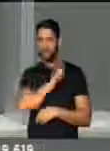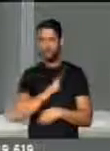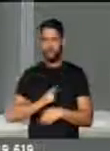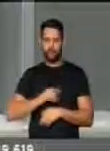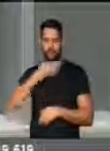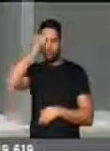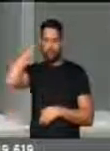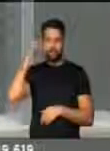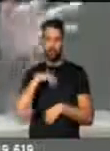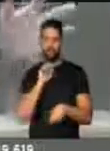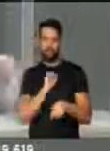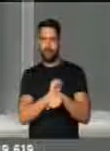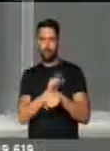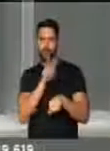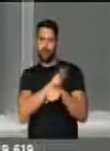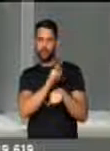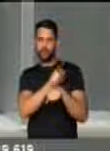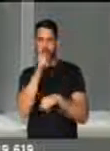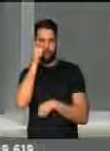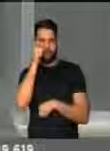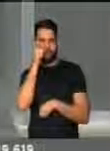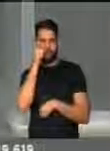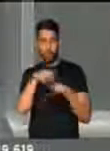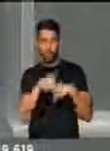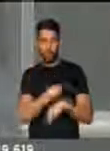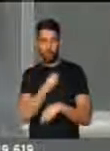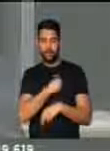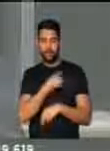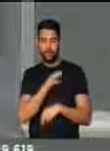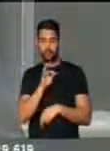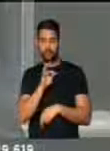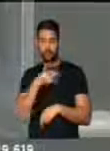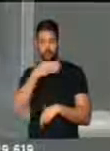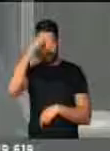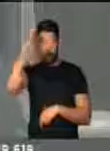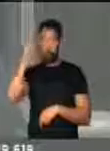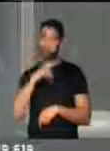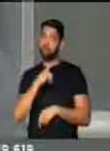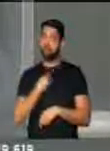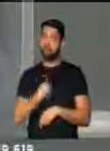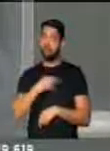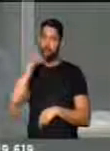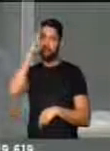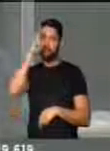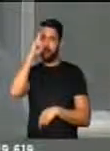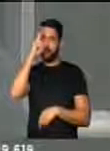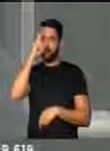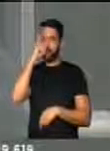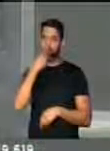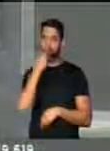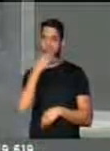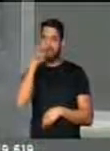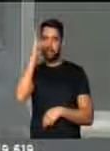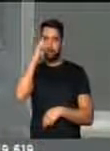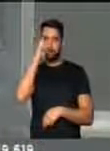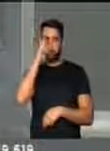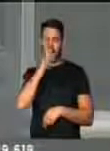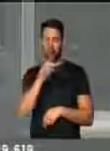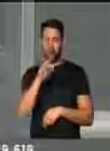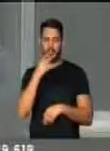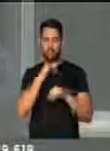governo parado para defender o Cunha. Aliás, o Temer deve lembrar bem daquela parábola que